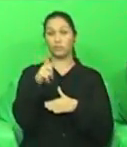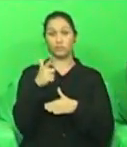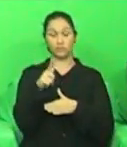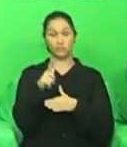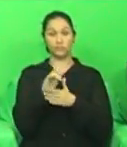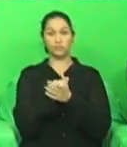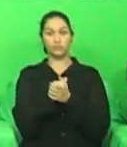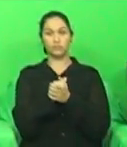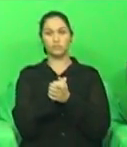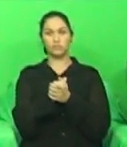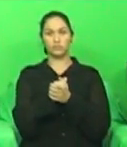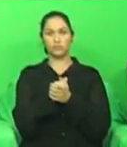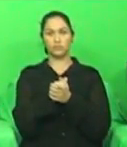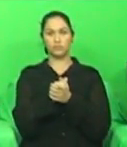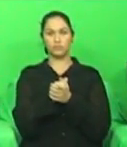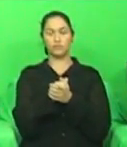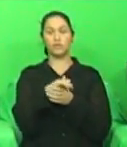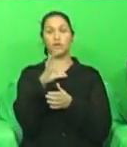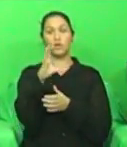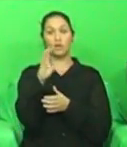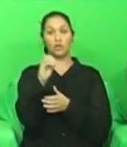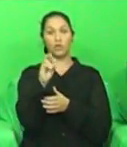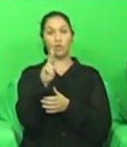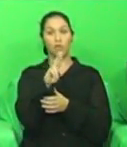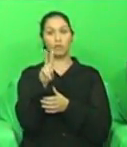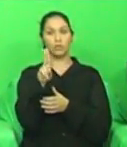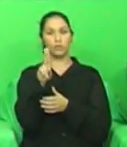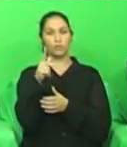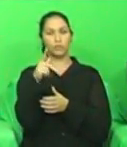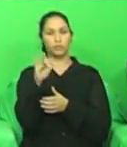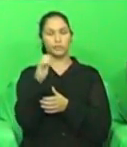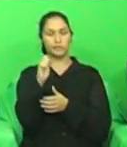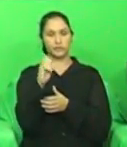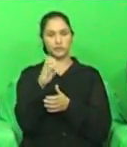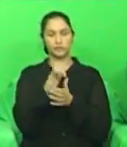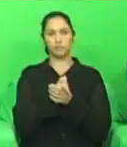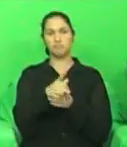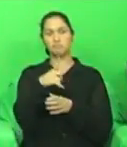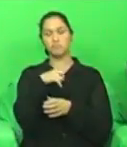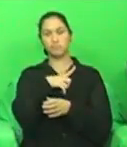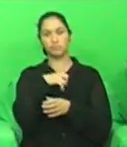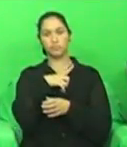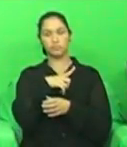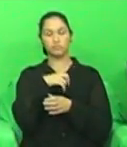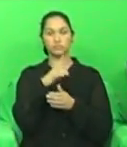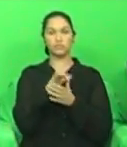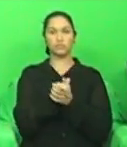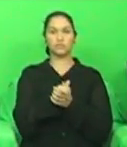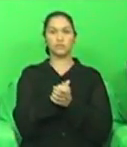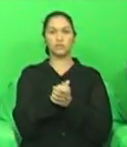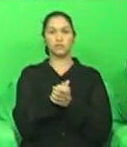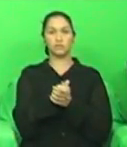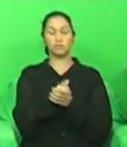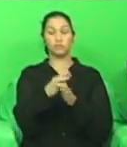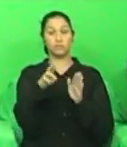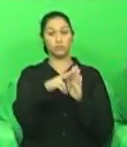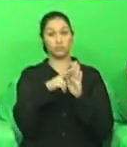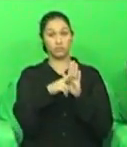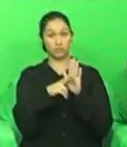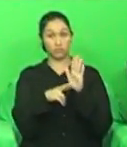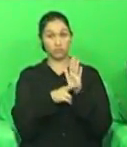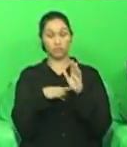sabe do que eu me refiro né existe regulamentações do próprio banco central em relação a por exemplo a movimentação